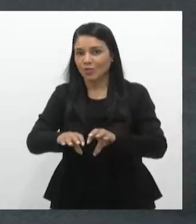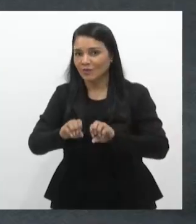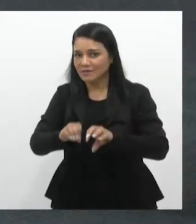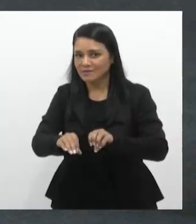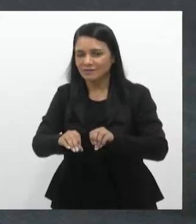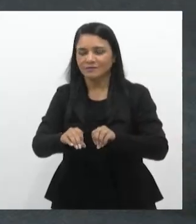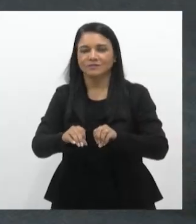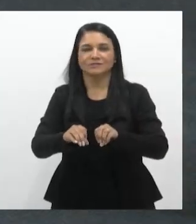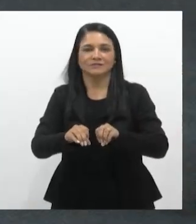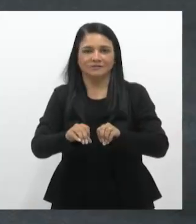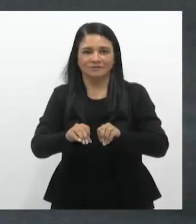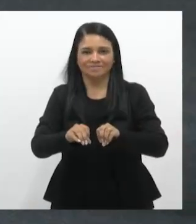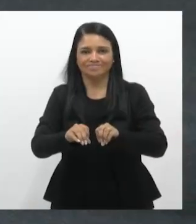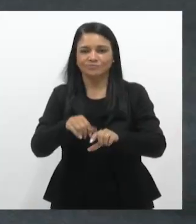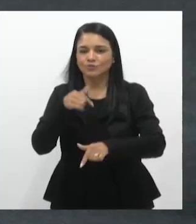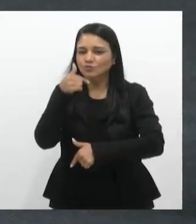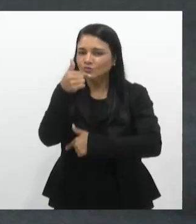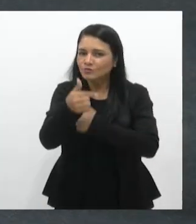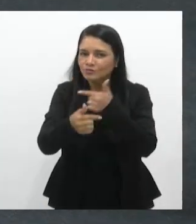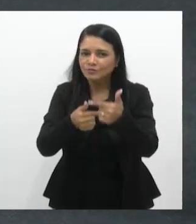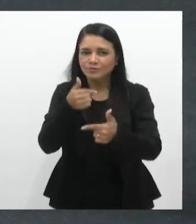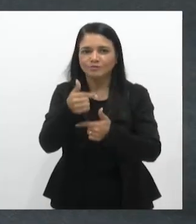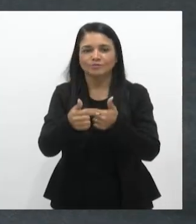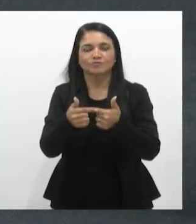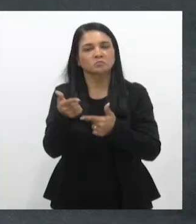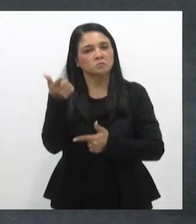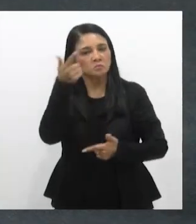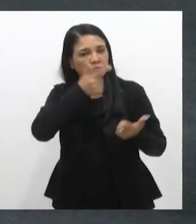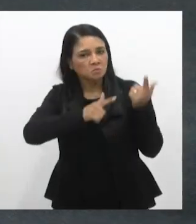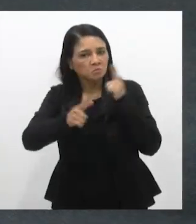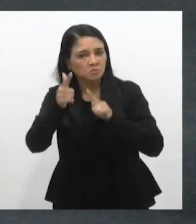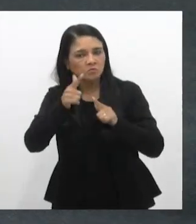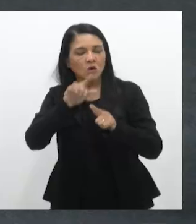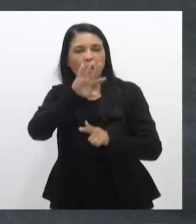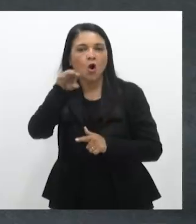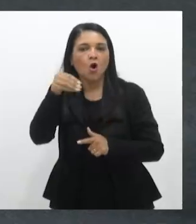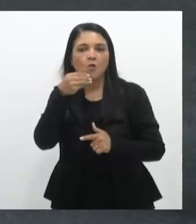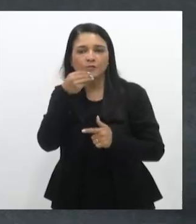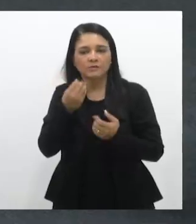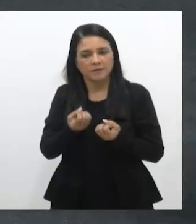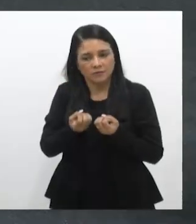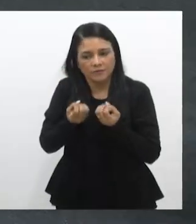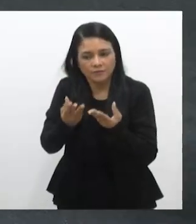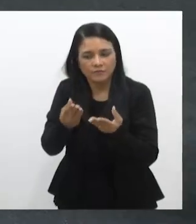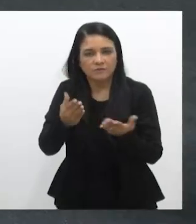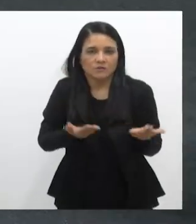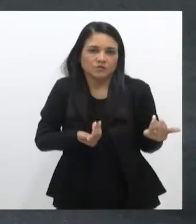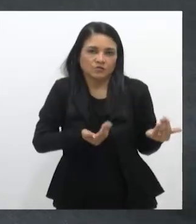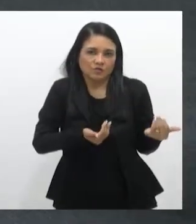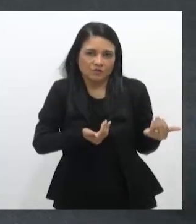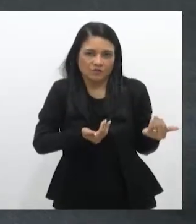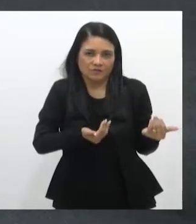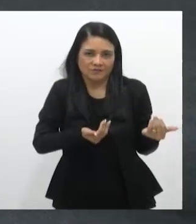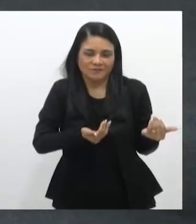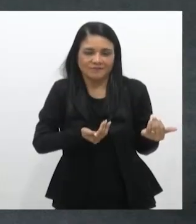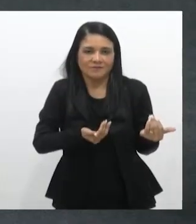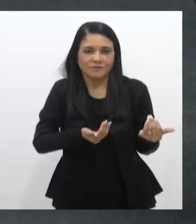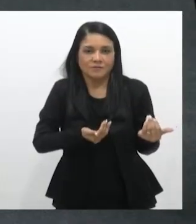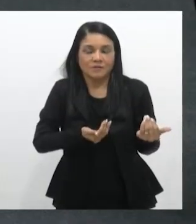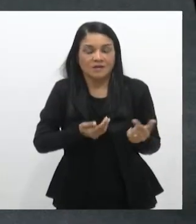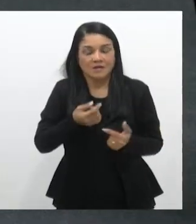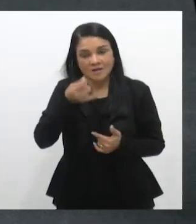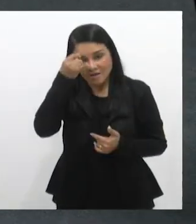através desse trabalho, é que nós vamos conseguir dar oportunidade para os nossos jovens, para que eles nem pensem